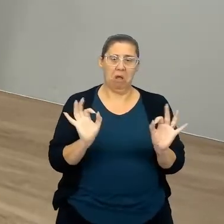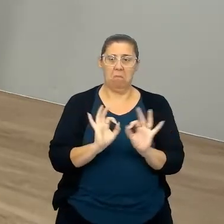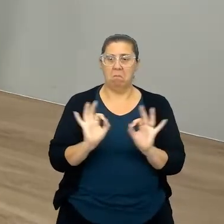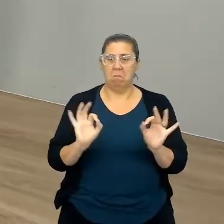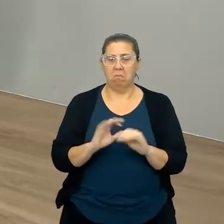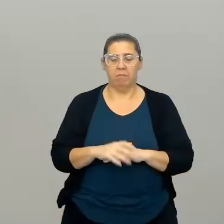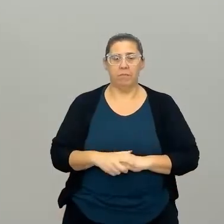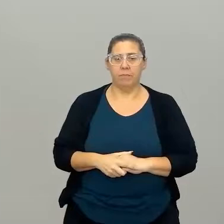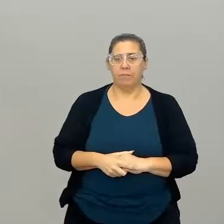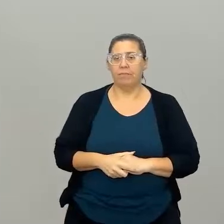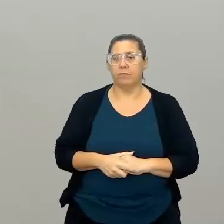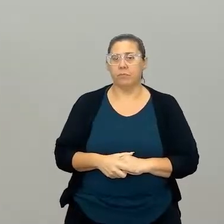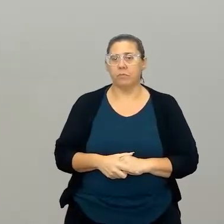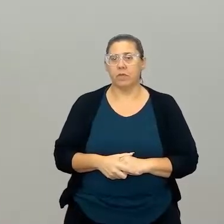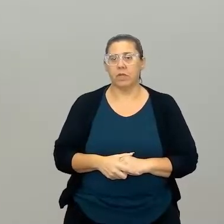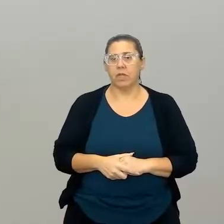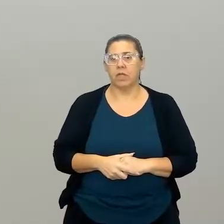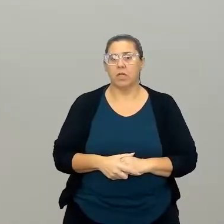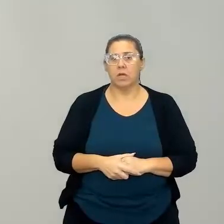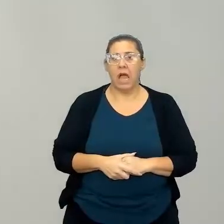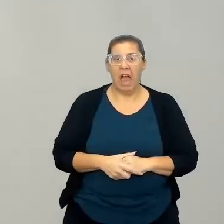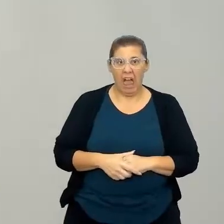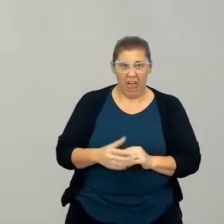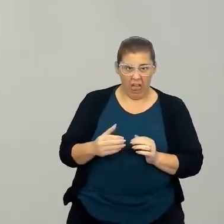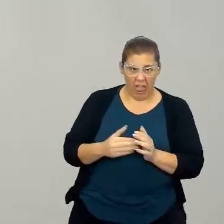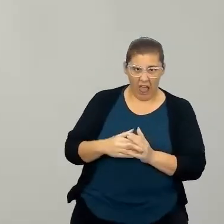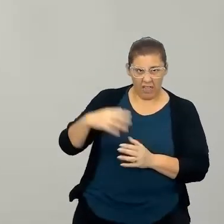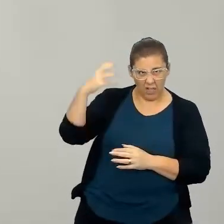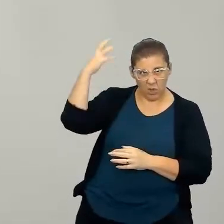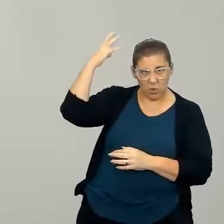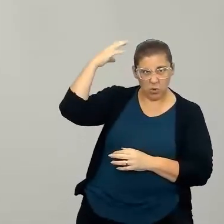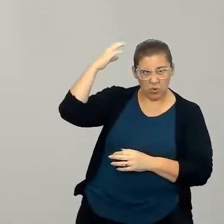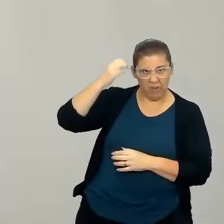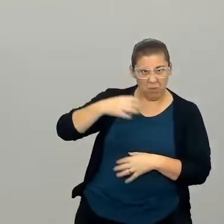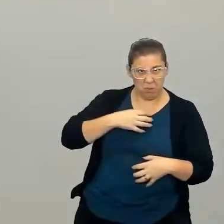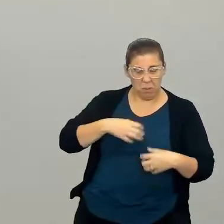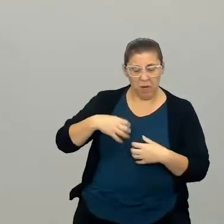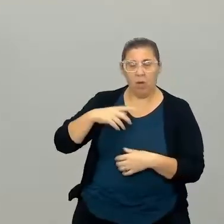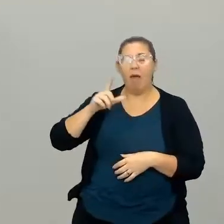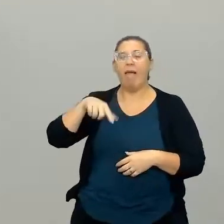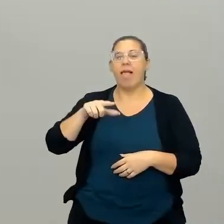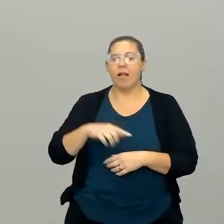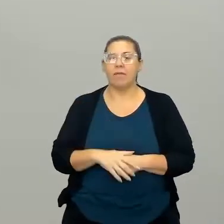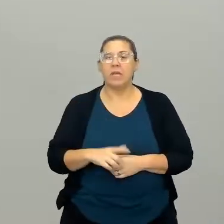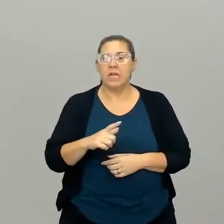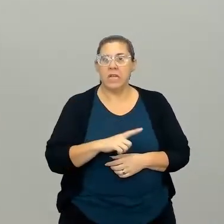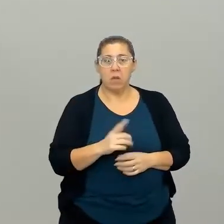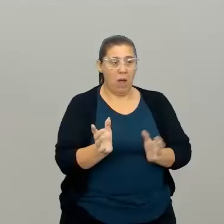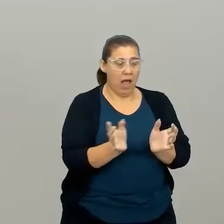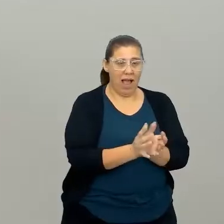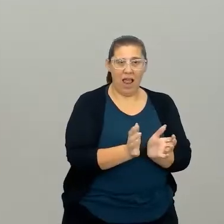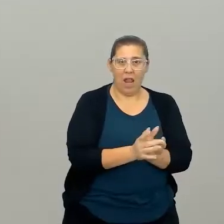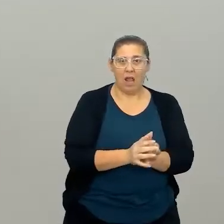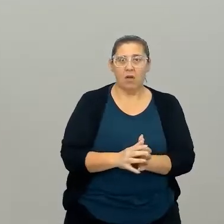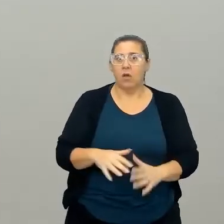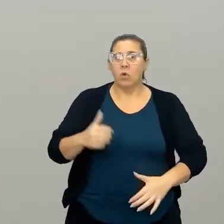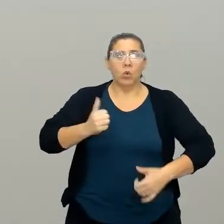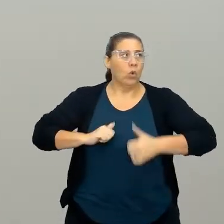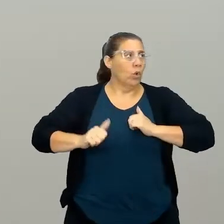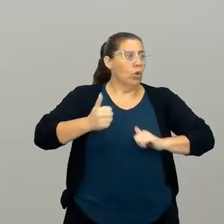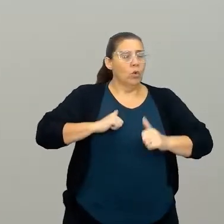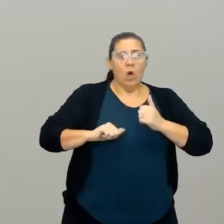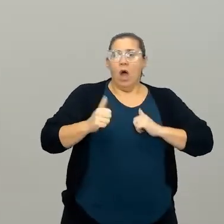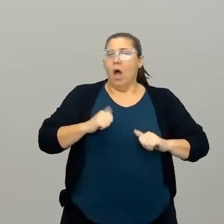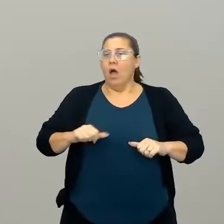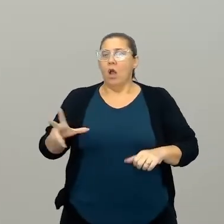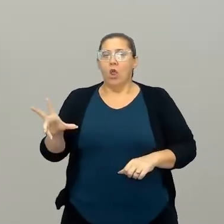não. Tem uma galera que é até chuveiro? Você opera tudo. Tem uma galera que é desesperada, principalmente os mais jovens